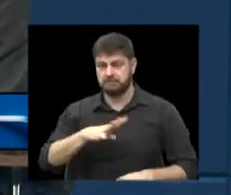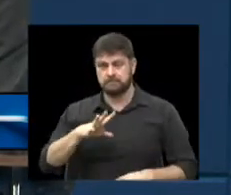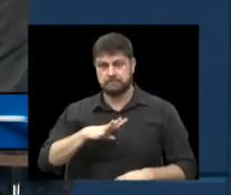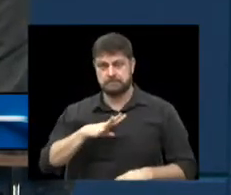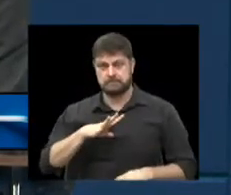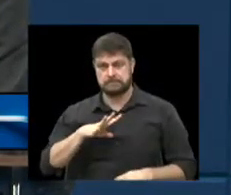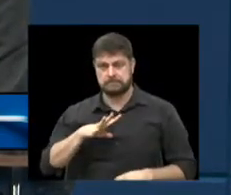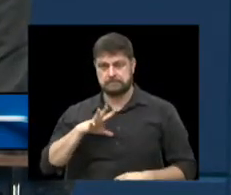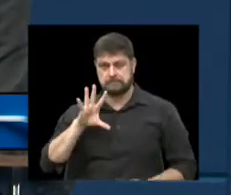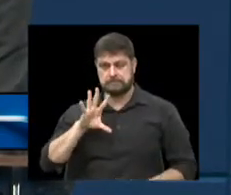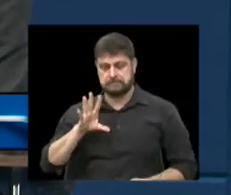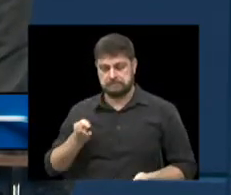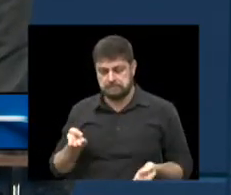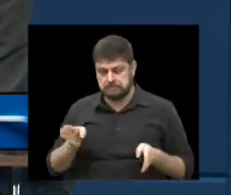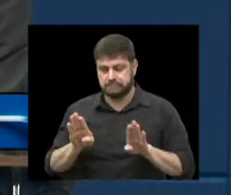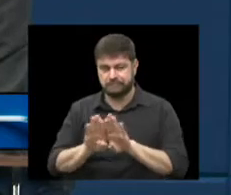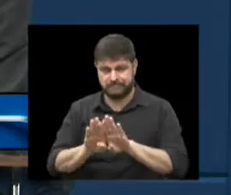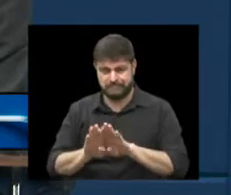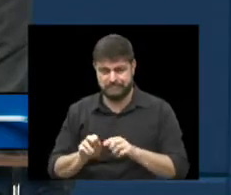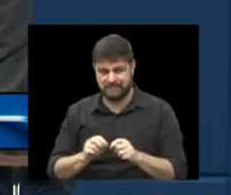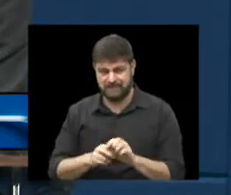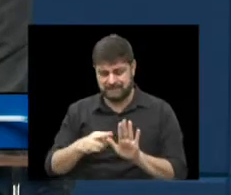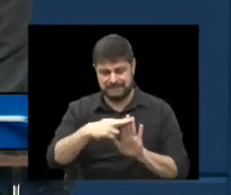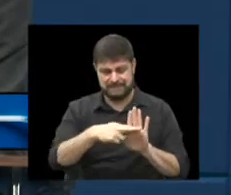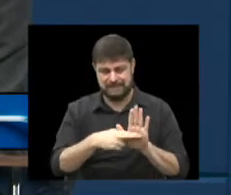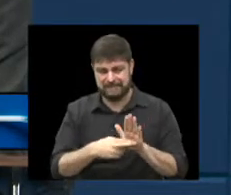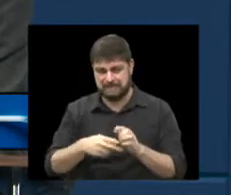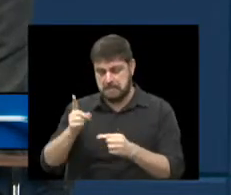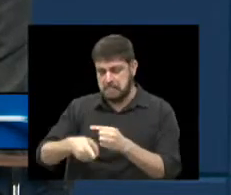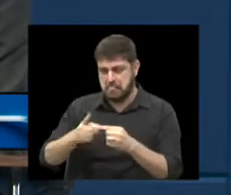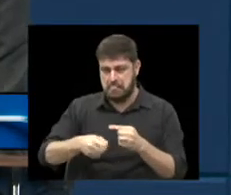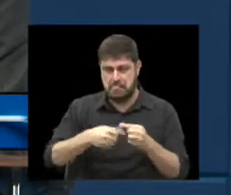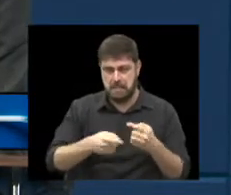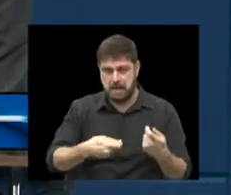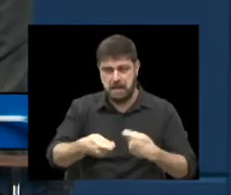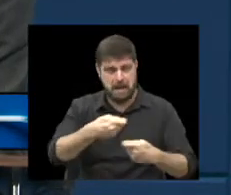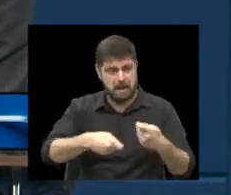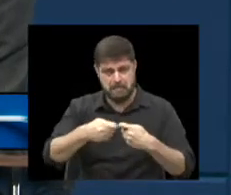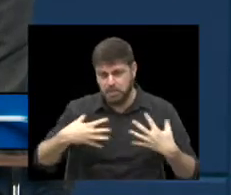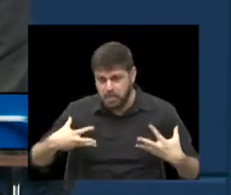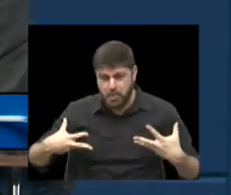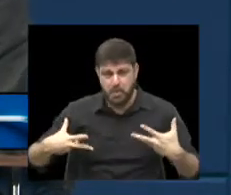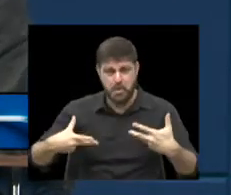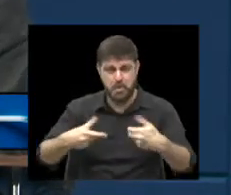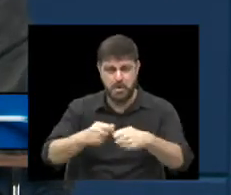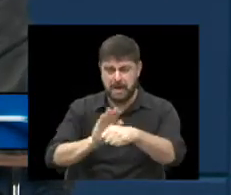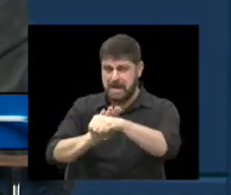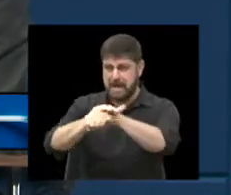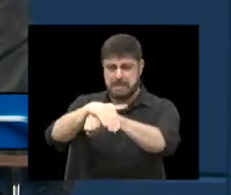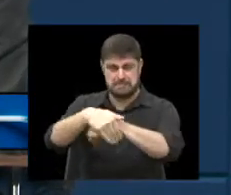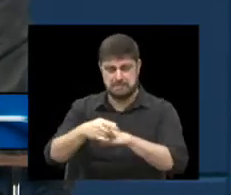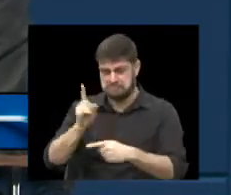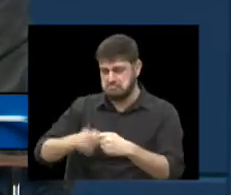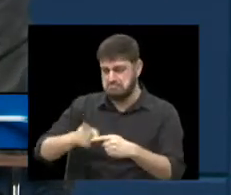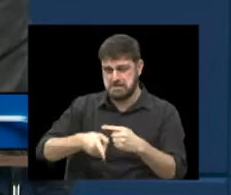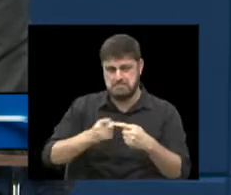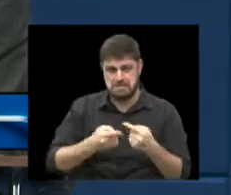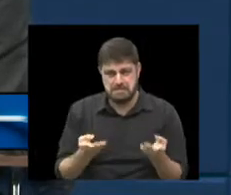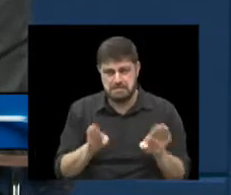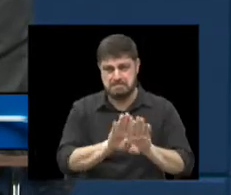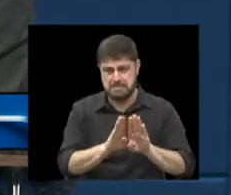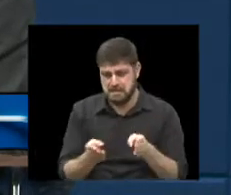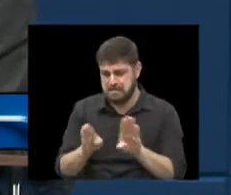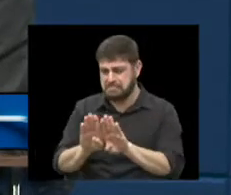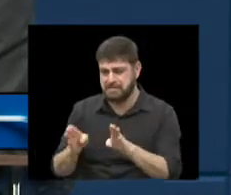ele cria restrições para a atividade comercial e econômica como um todo no período noturno, o que torna ele ainda